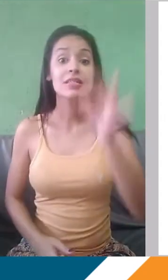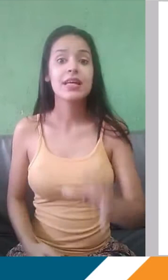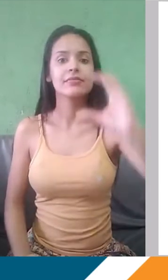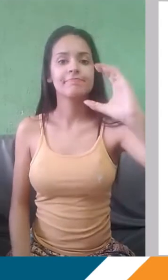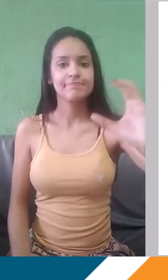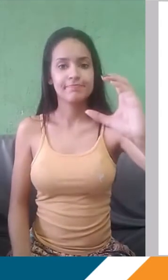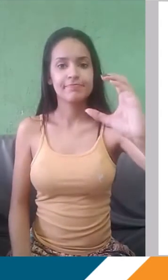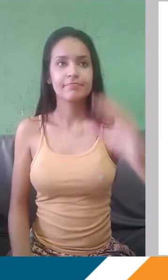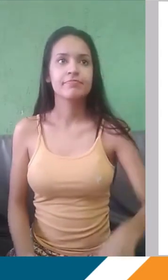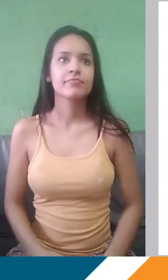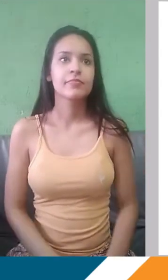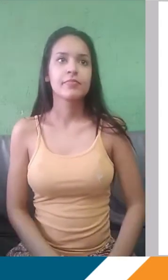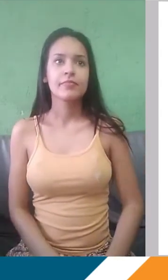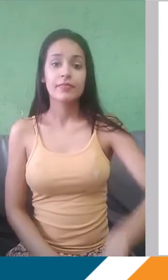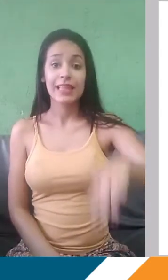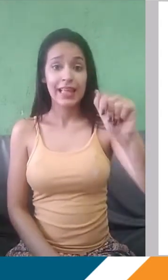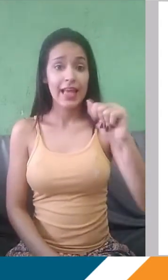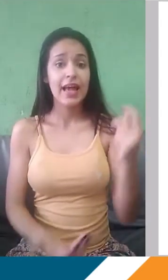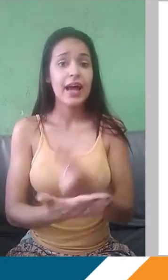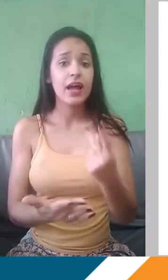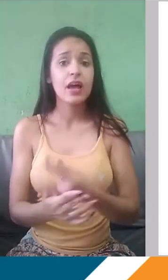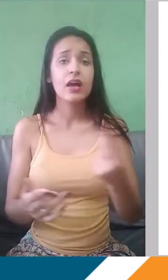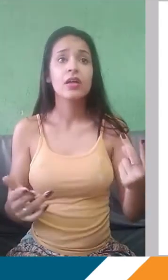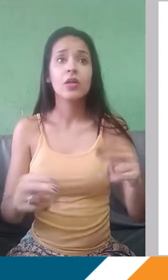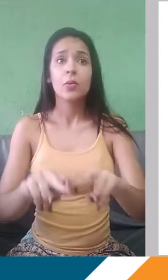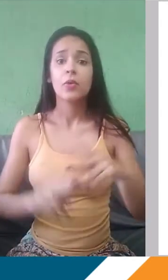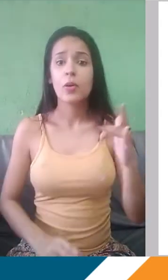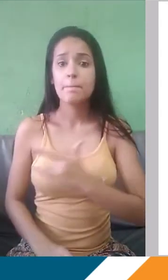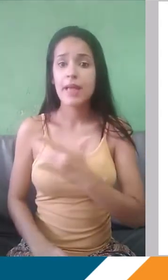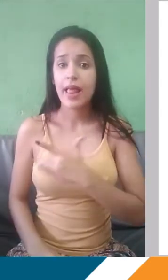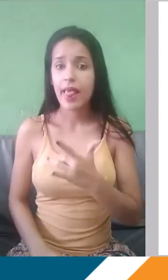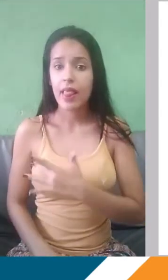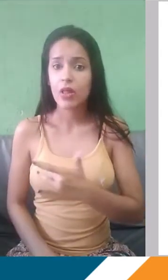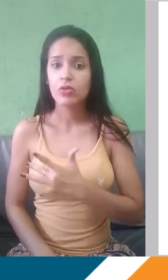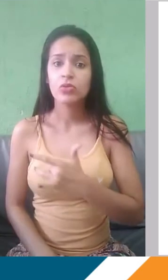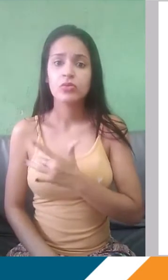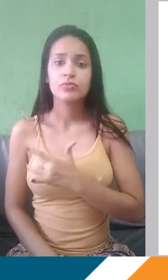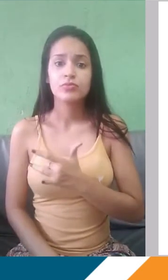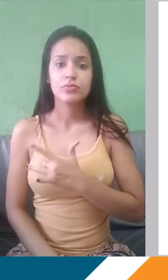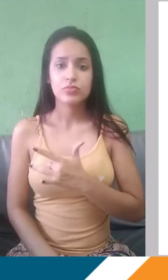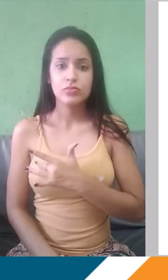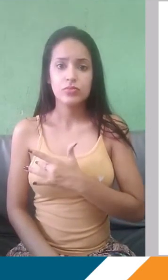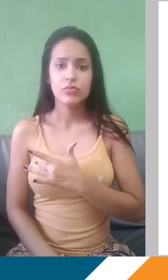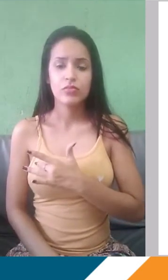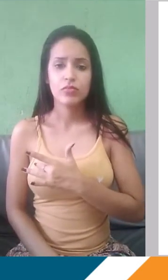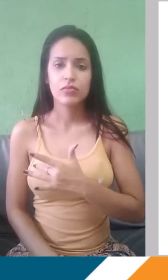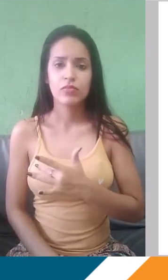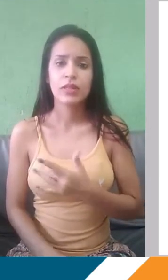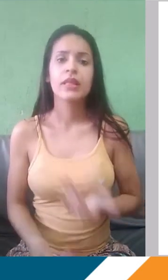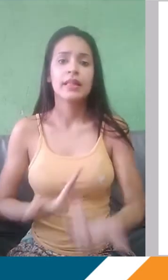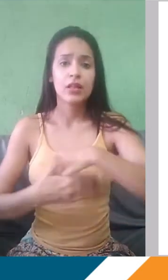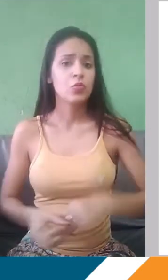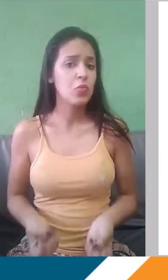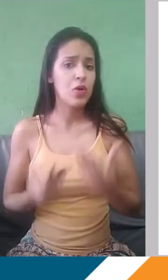C. A alternativa A está incorreta, pois o medo no poema não é evocado por meio de hipérbole,